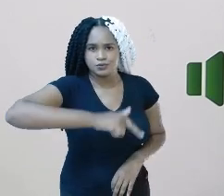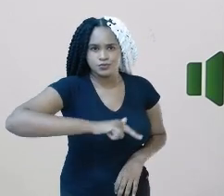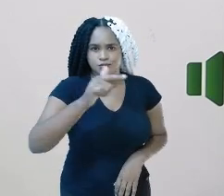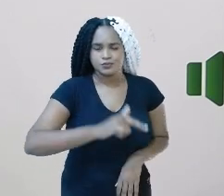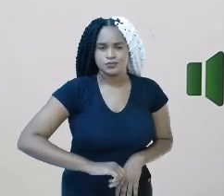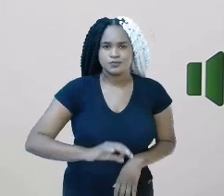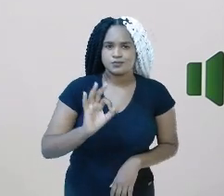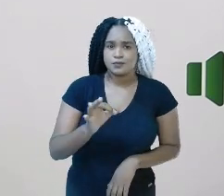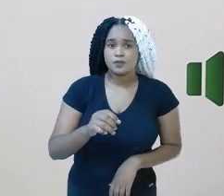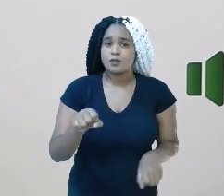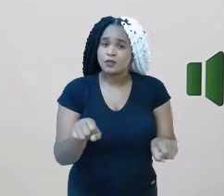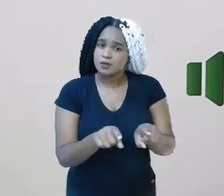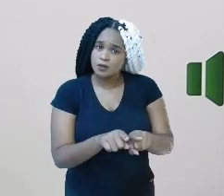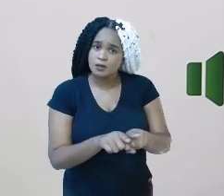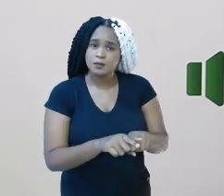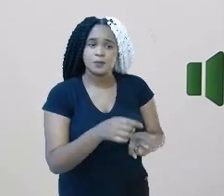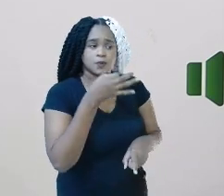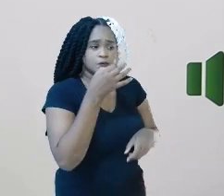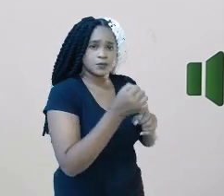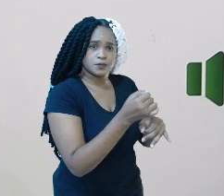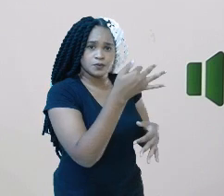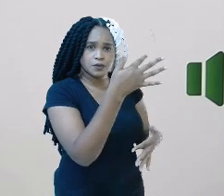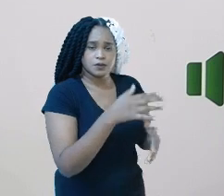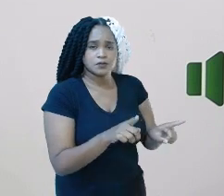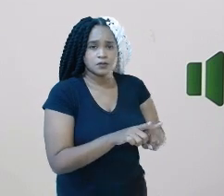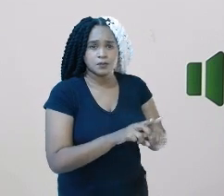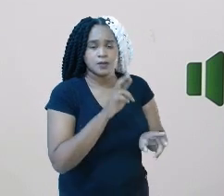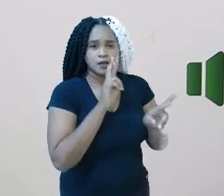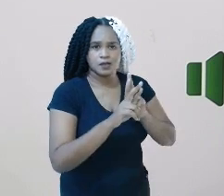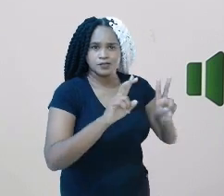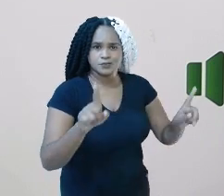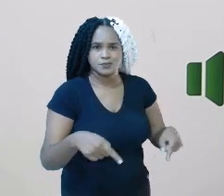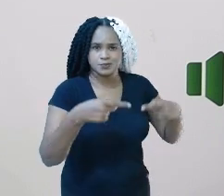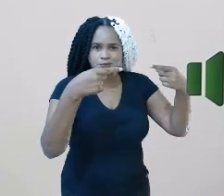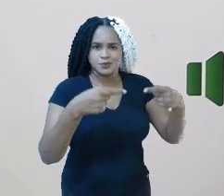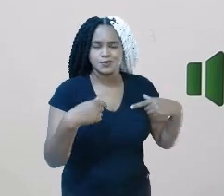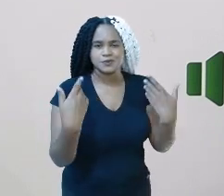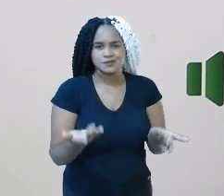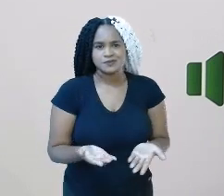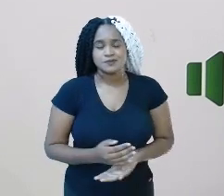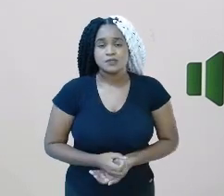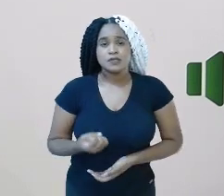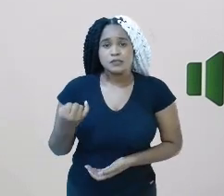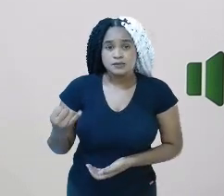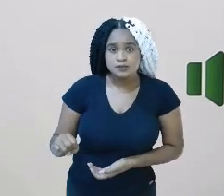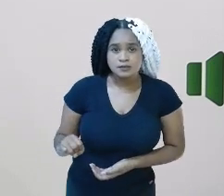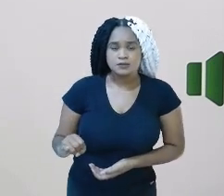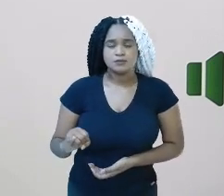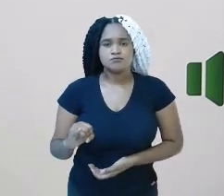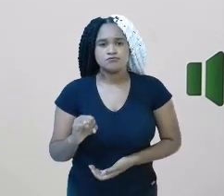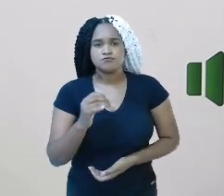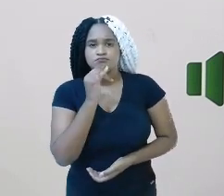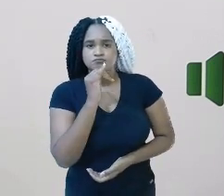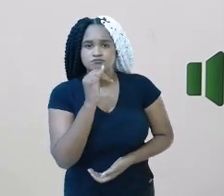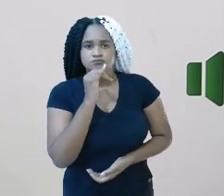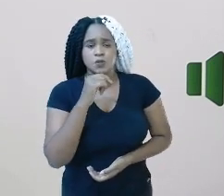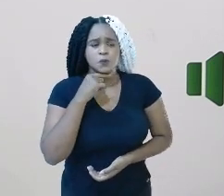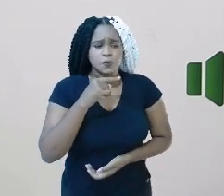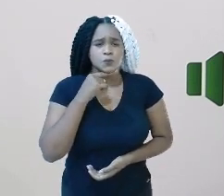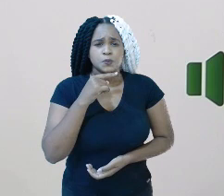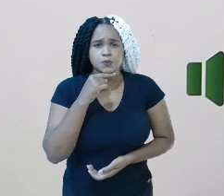aula, comenta, responde o nosso desafio. E se ainda assim você não